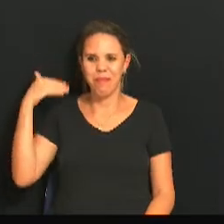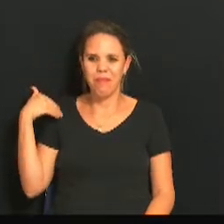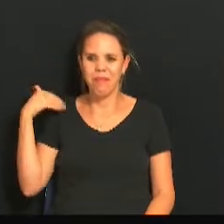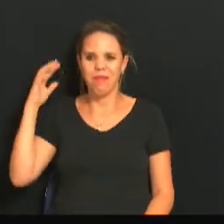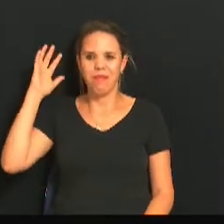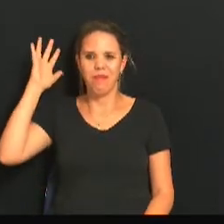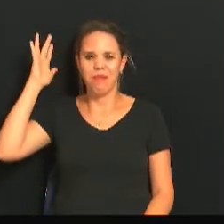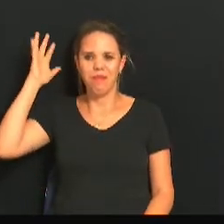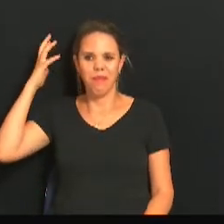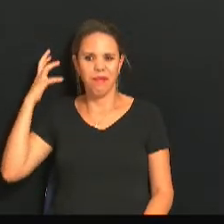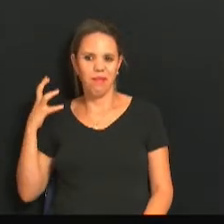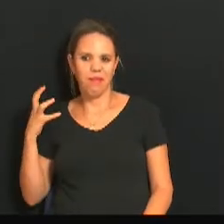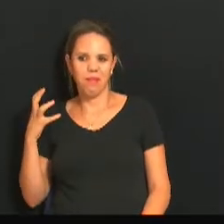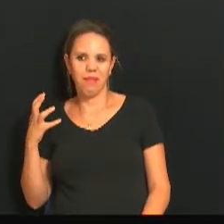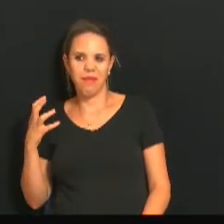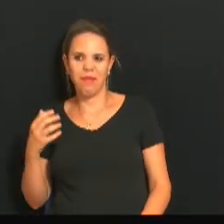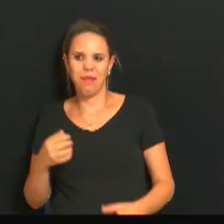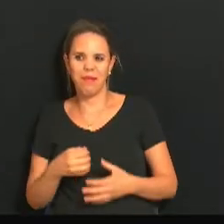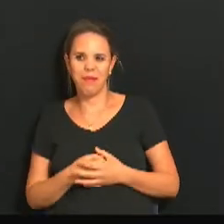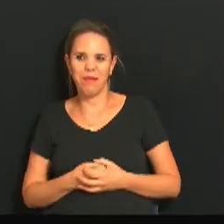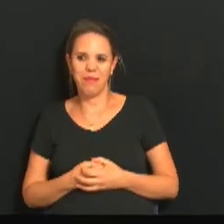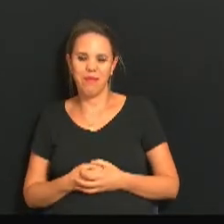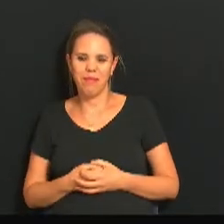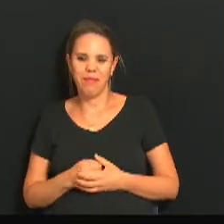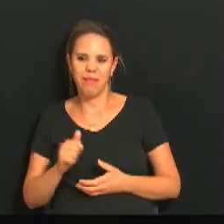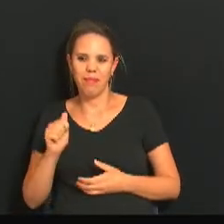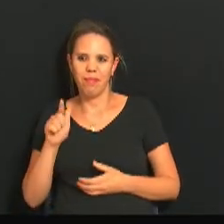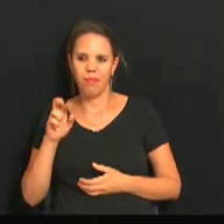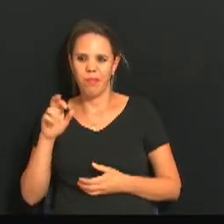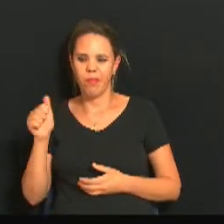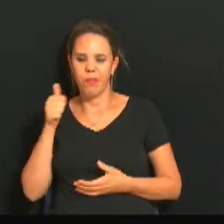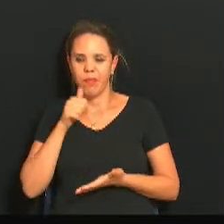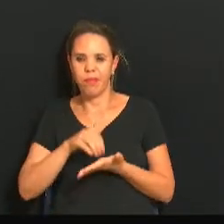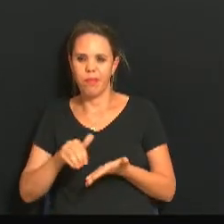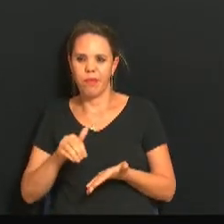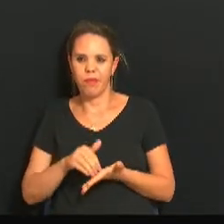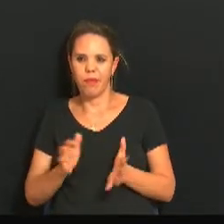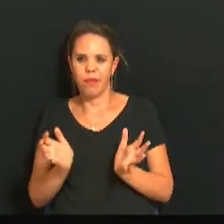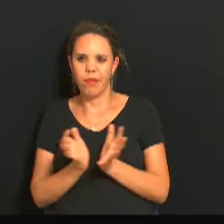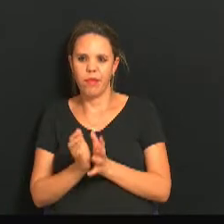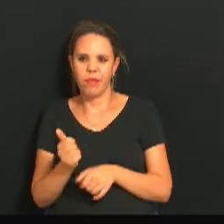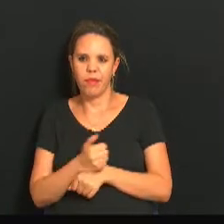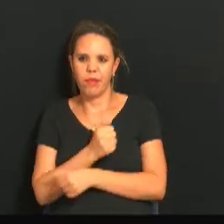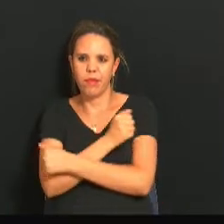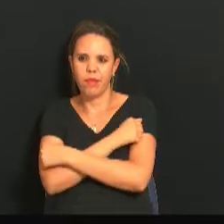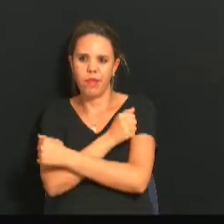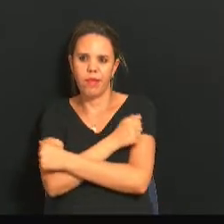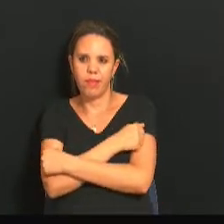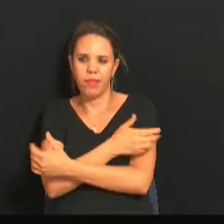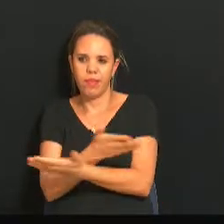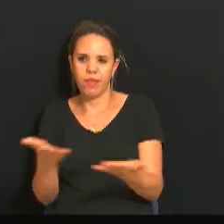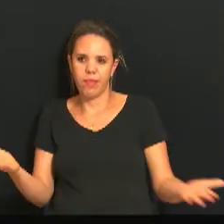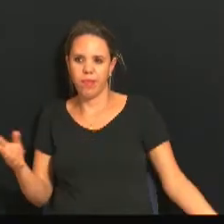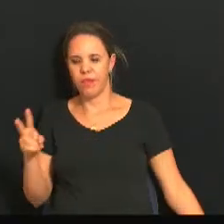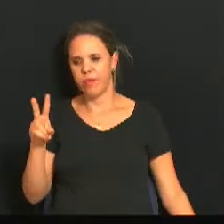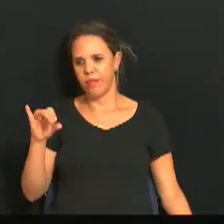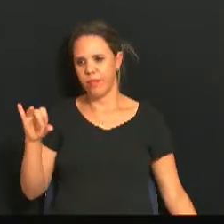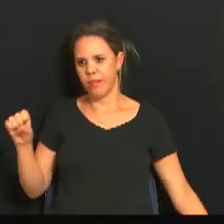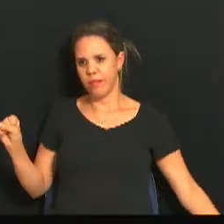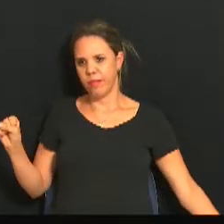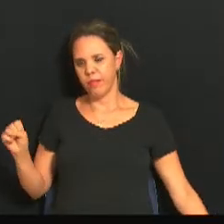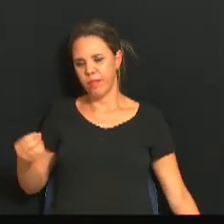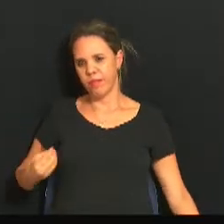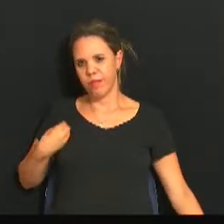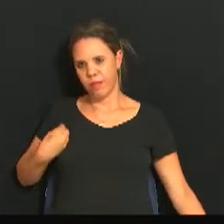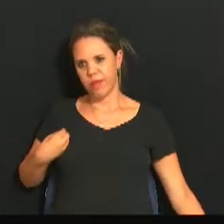Débora Palermo também comprimento é Alexandra contudo a equipe dela aí um abraço a todos e o Vinícius e tá